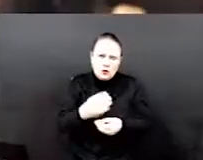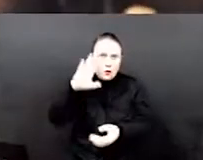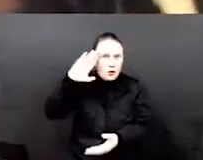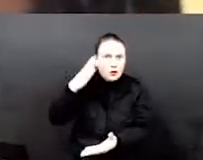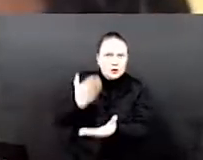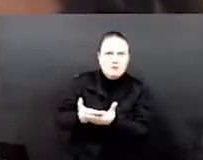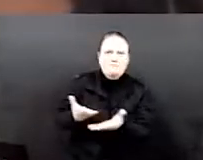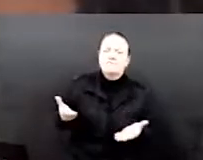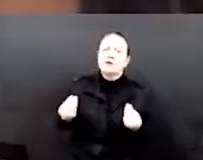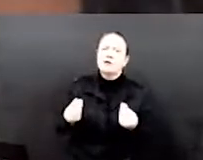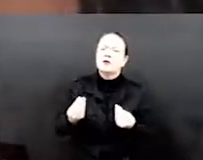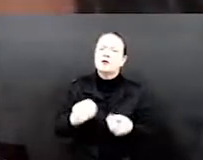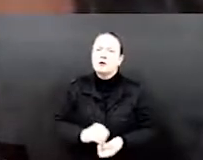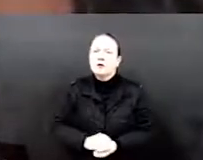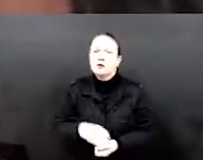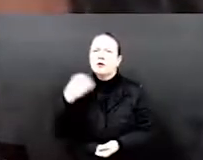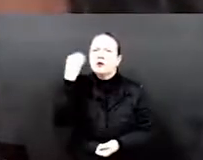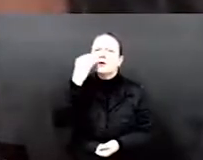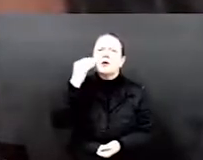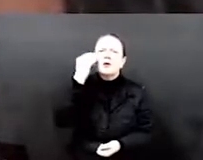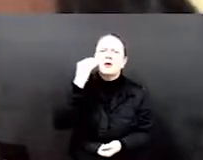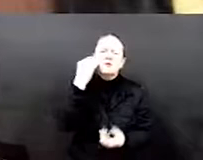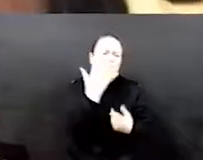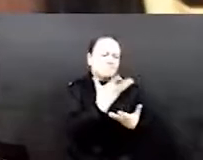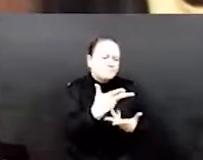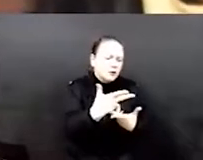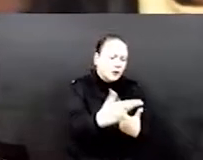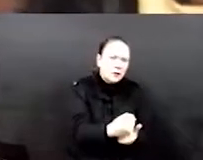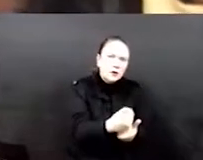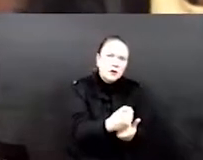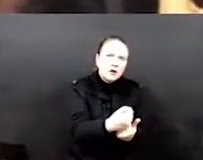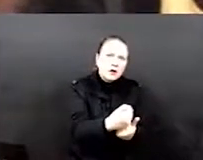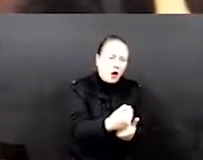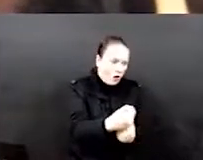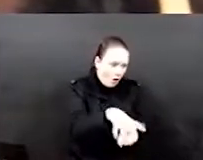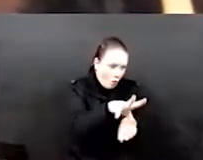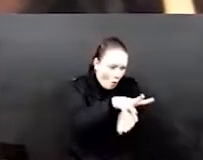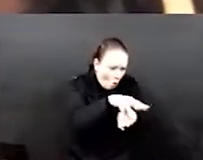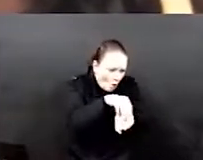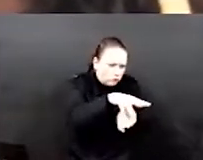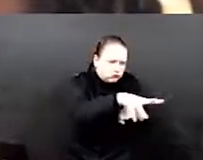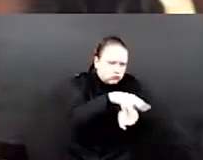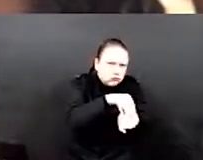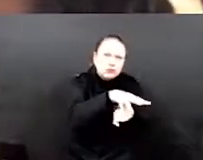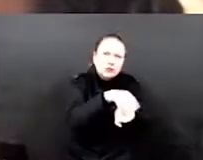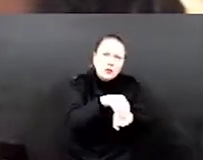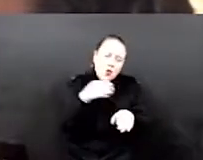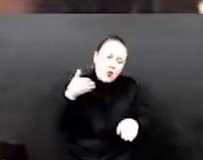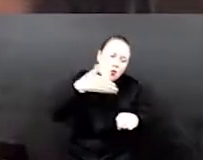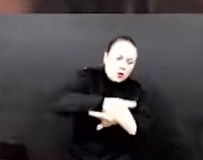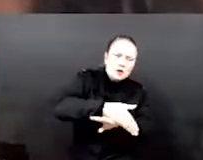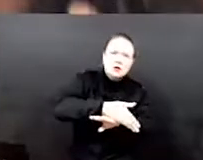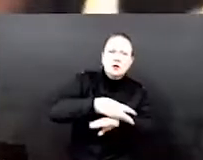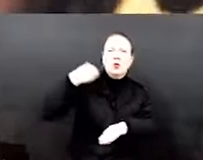aprendi, né, eu tive uma experiência maravilhosa de lidar aprendendo. Eu fui e vivi os